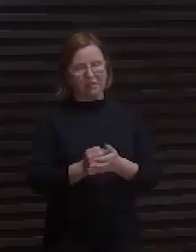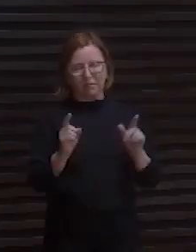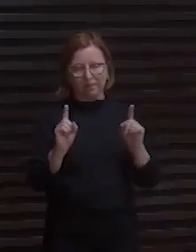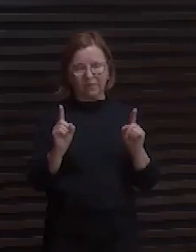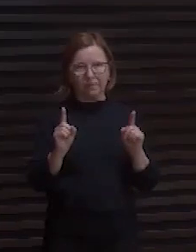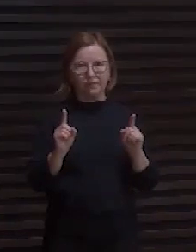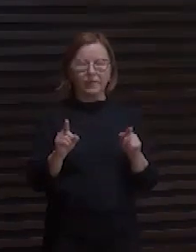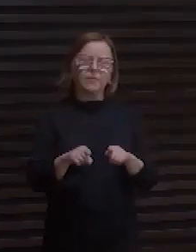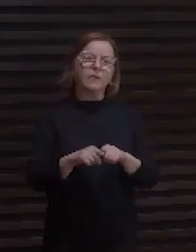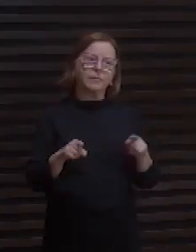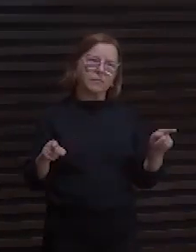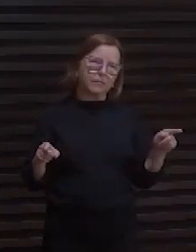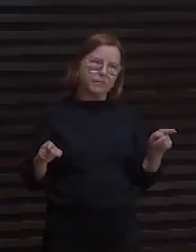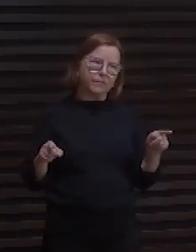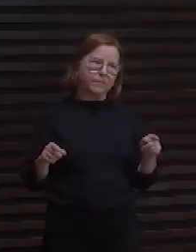Mas como